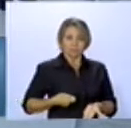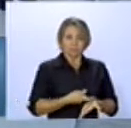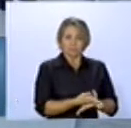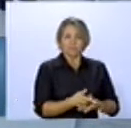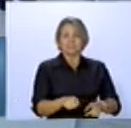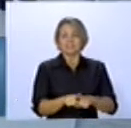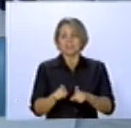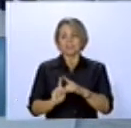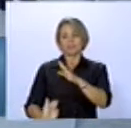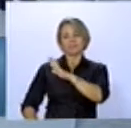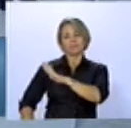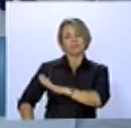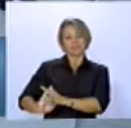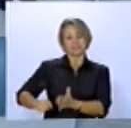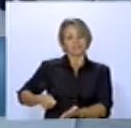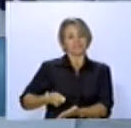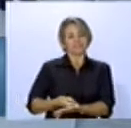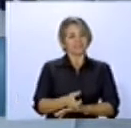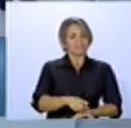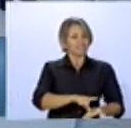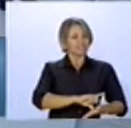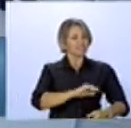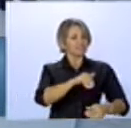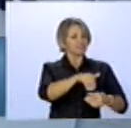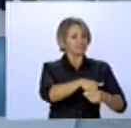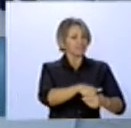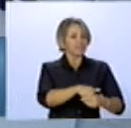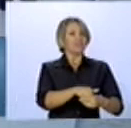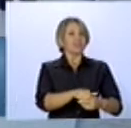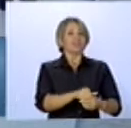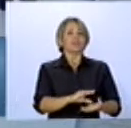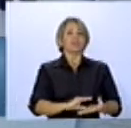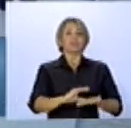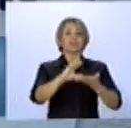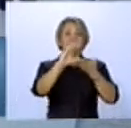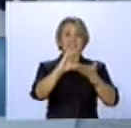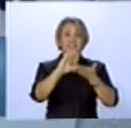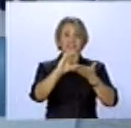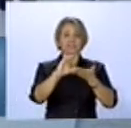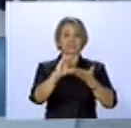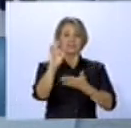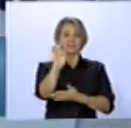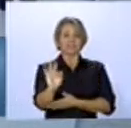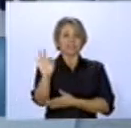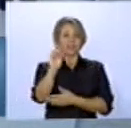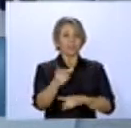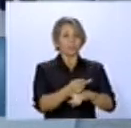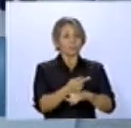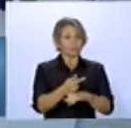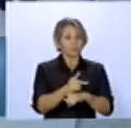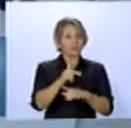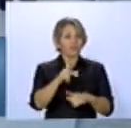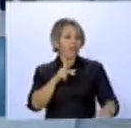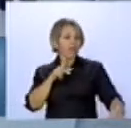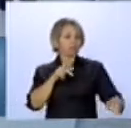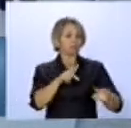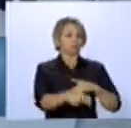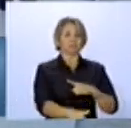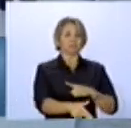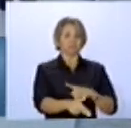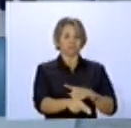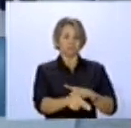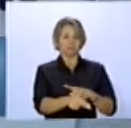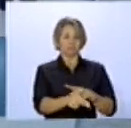de campanhas e que o conselho e o que o Conselho Federal do ABC e busca é cortar o cordão umbilical